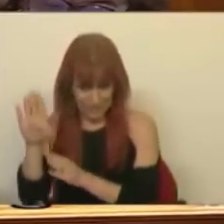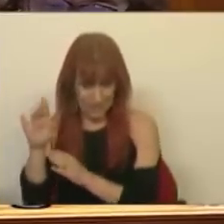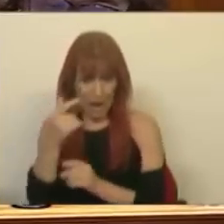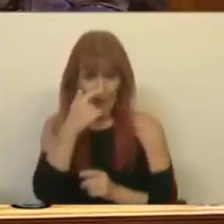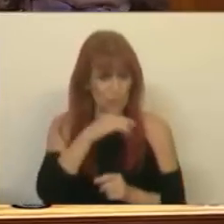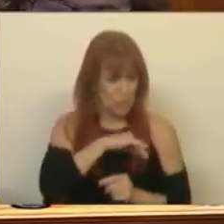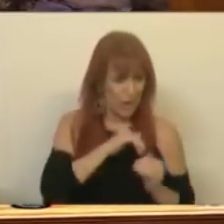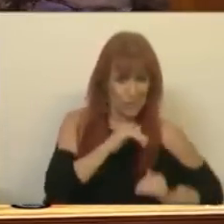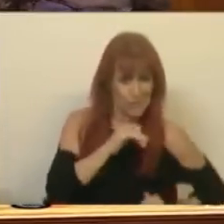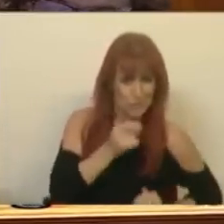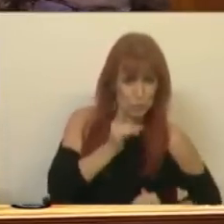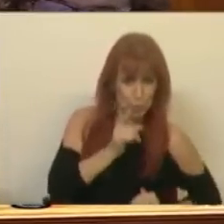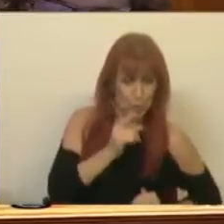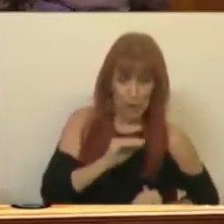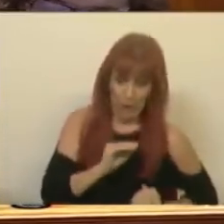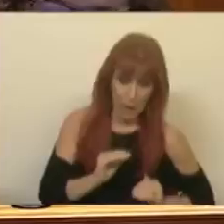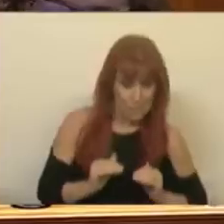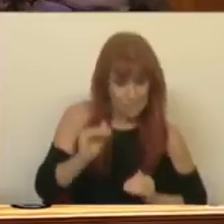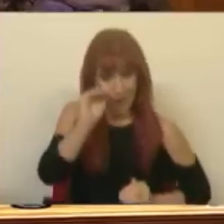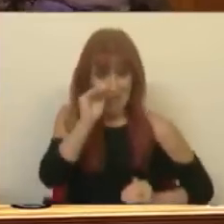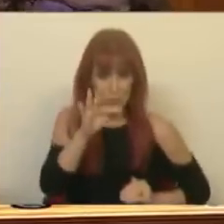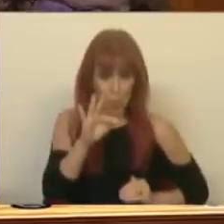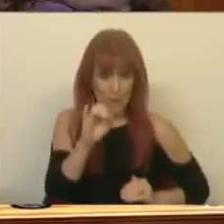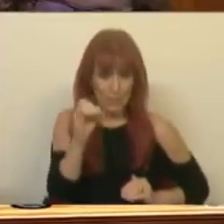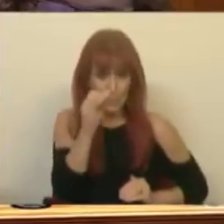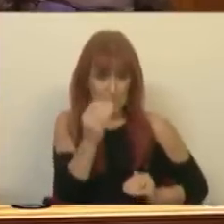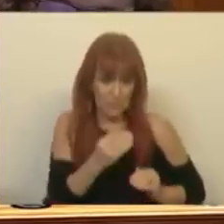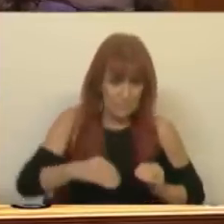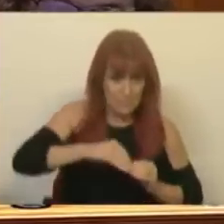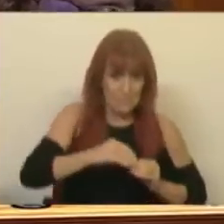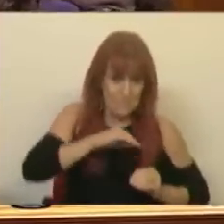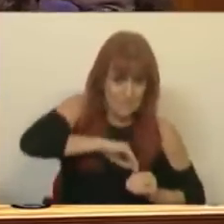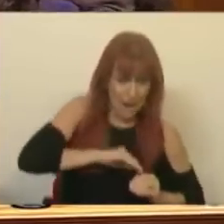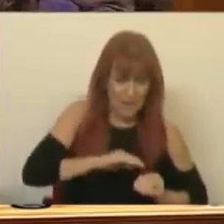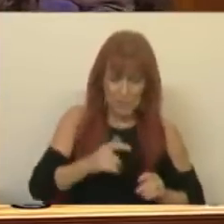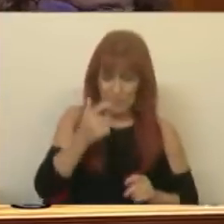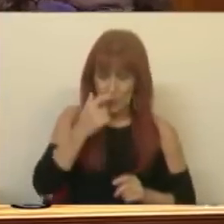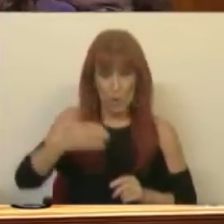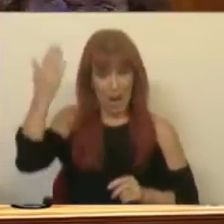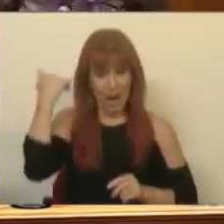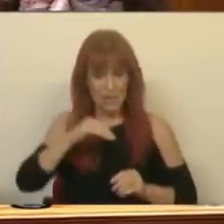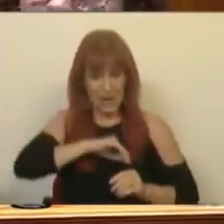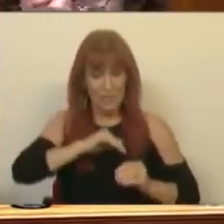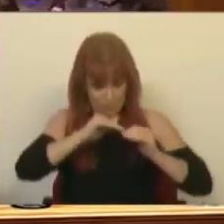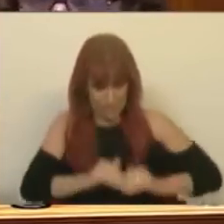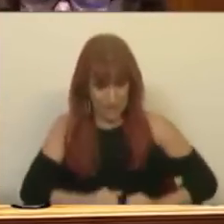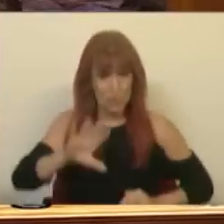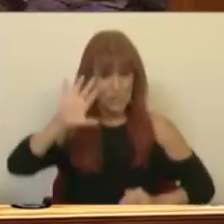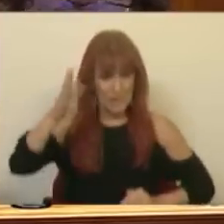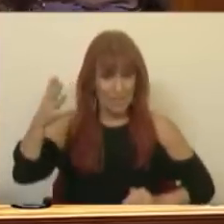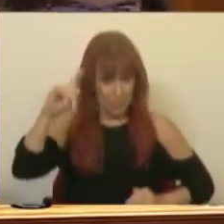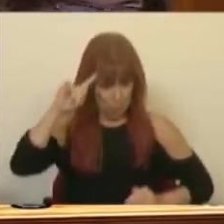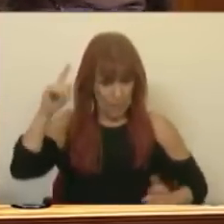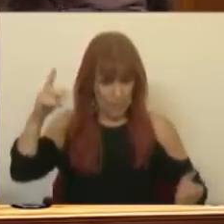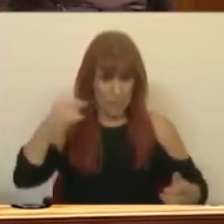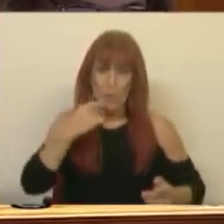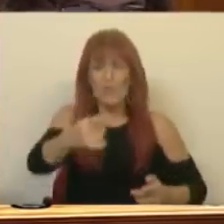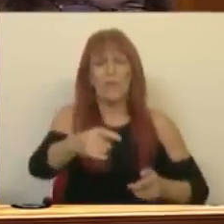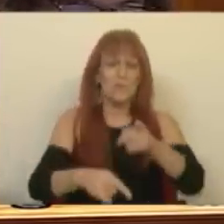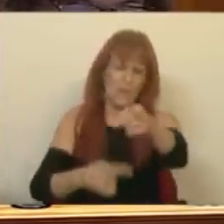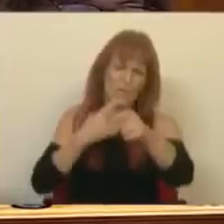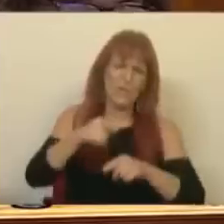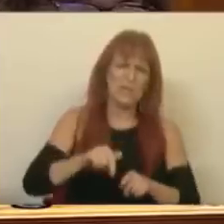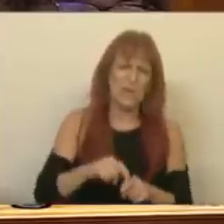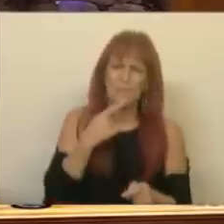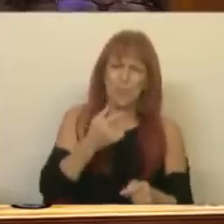as pessoas não ganham menos ganham mais 40%. as pessoas ganhavam mesmo sabem ganhavam menos eu vou-lhe dizer